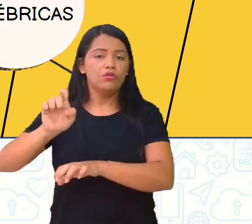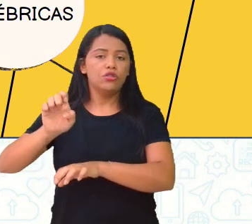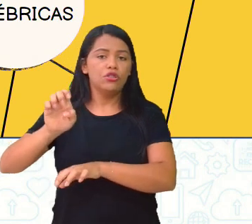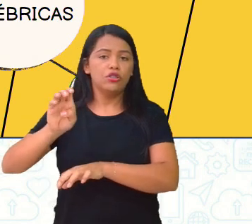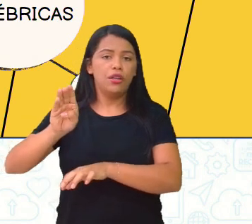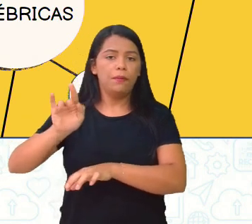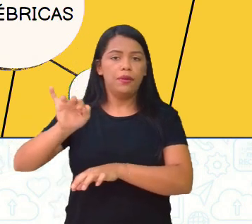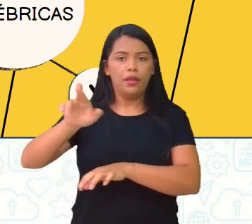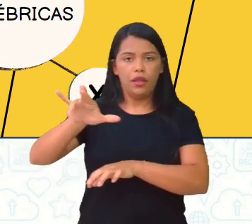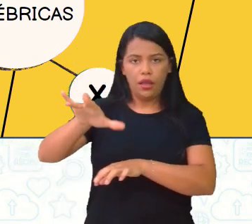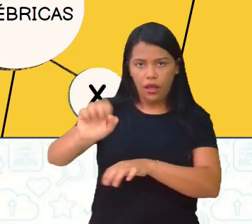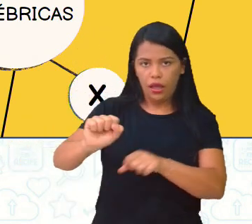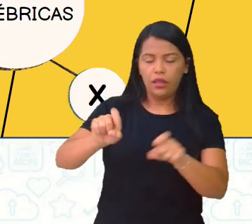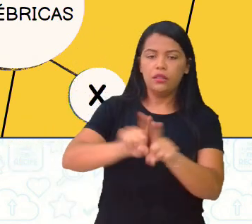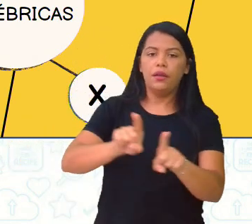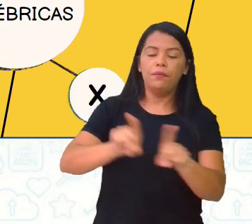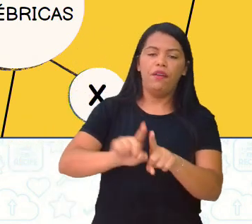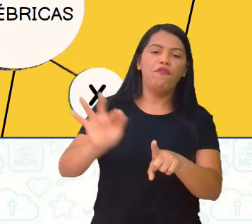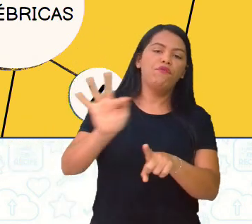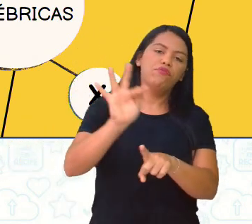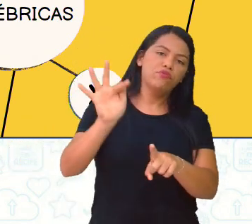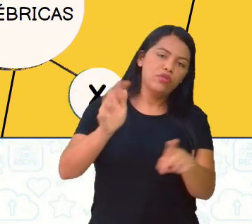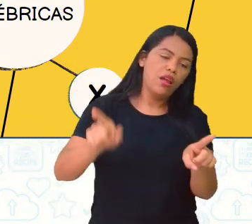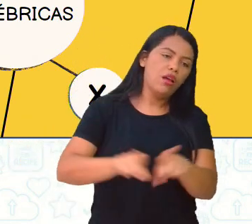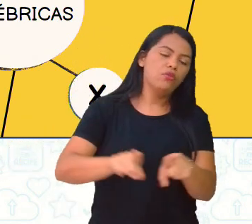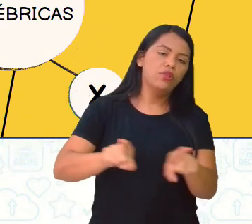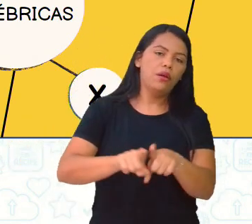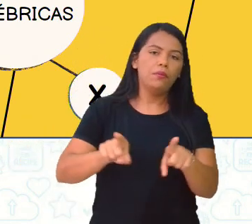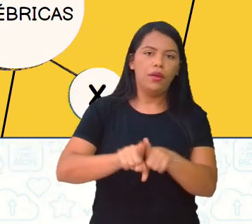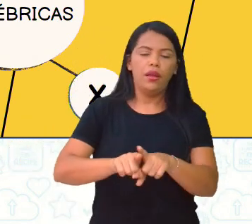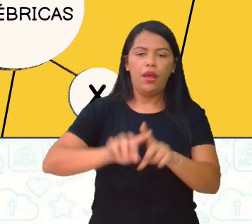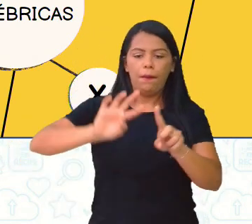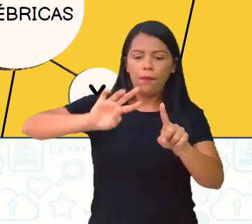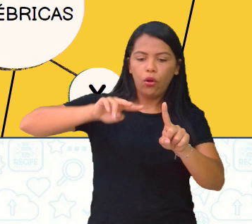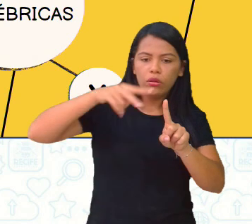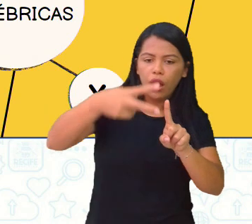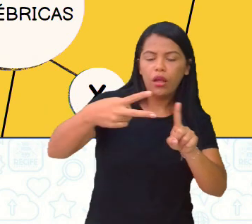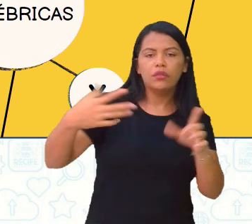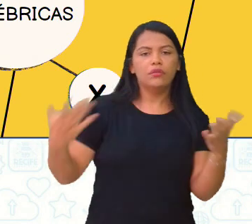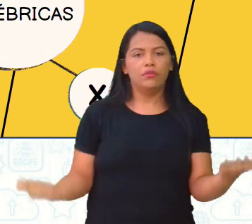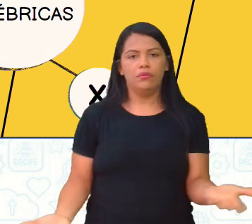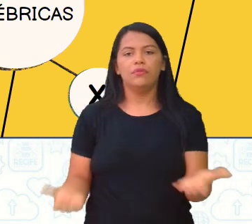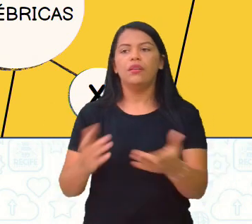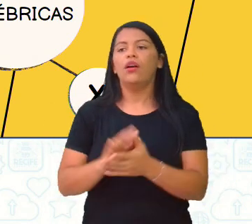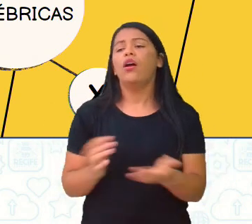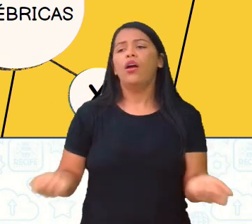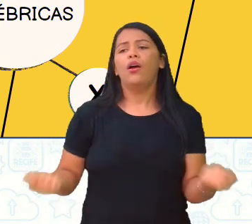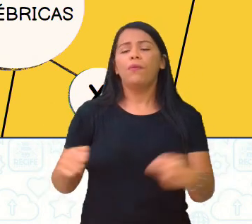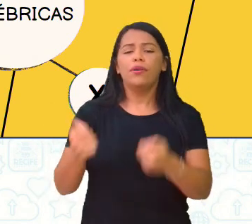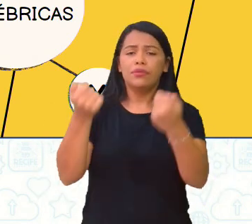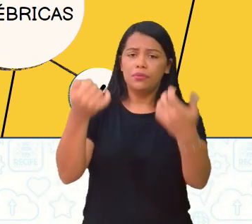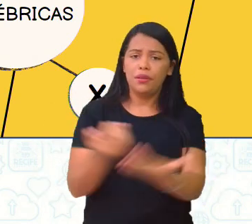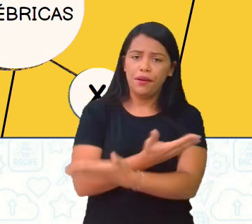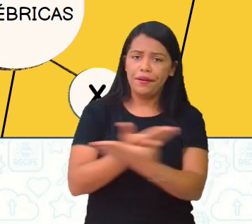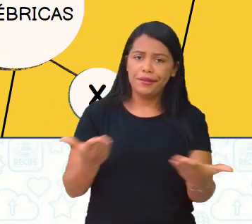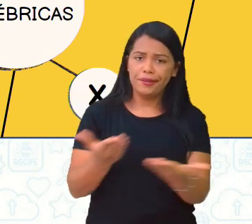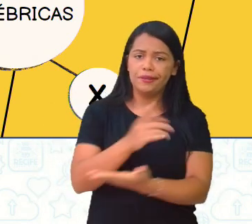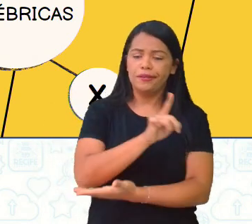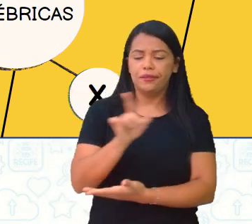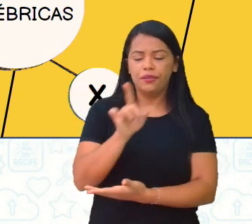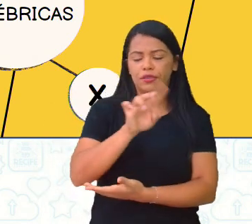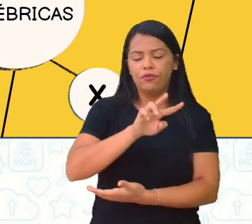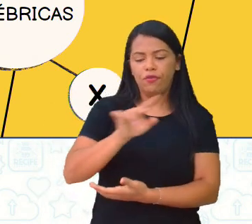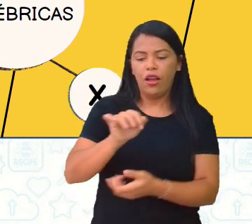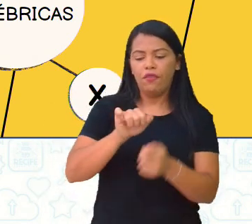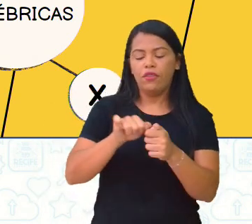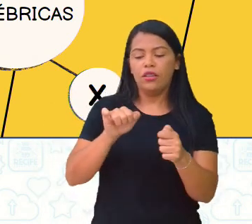Potência, função. Gente. Eu posso dizer a vocês que quando vocês forem trabalhar com